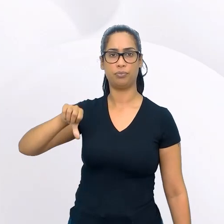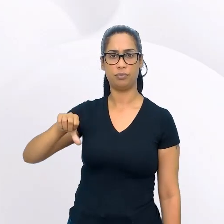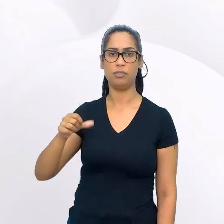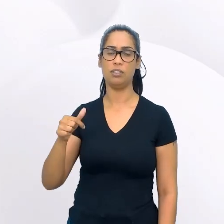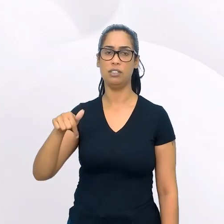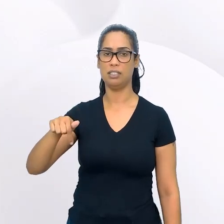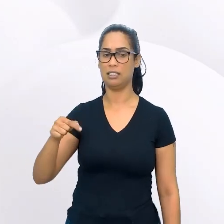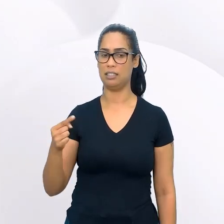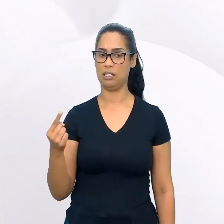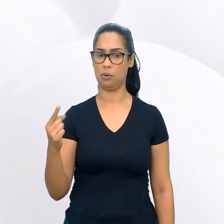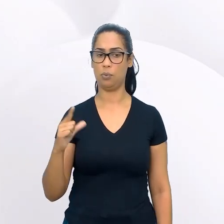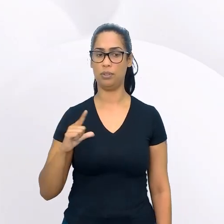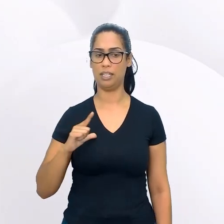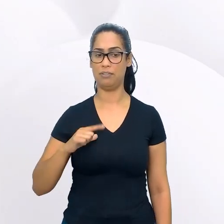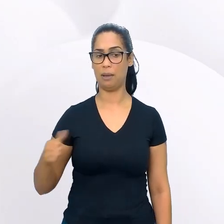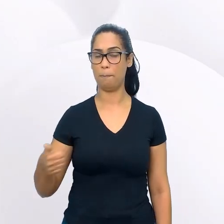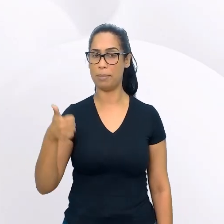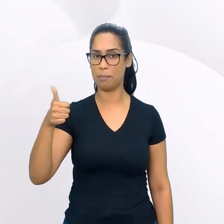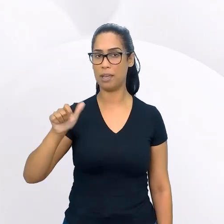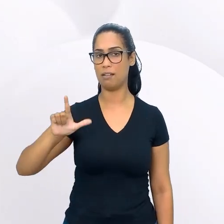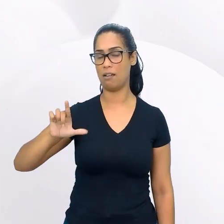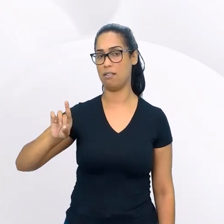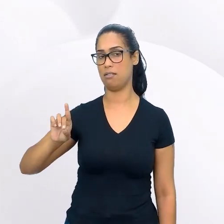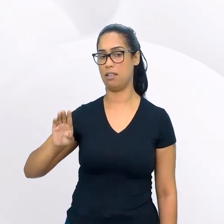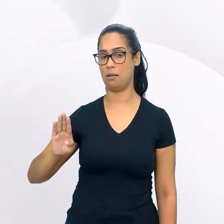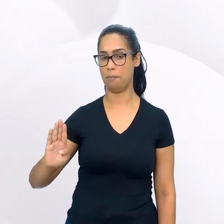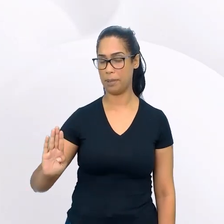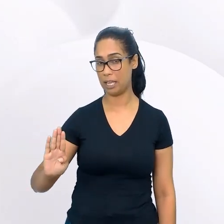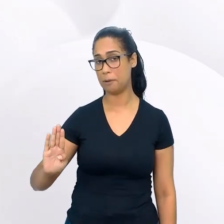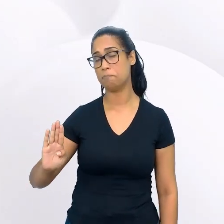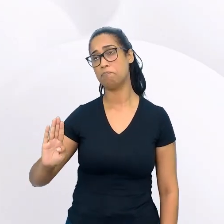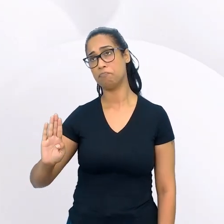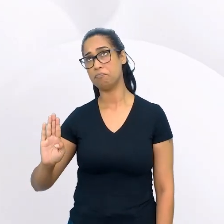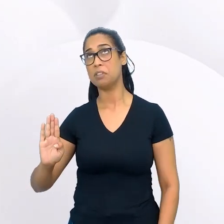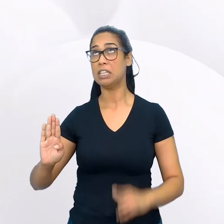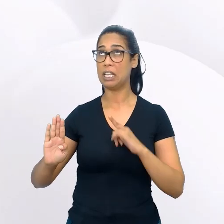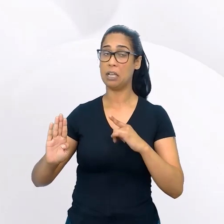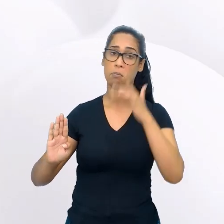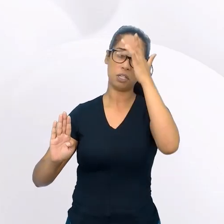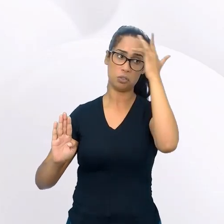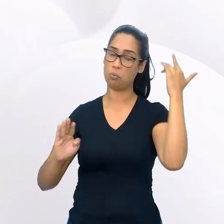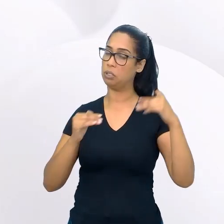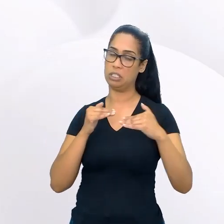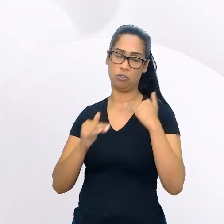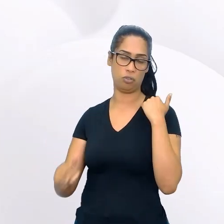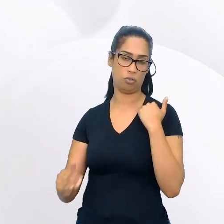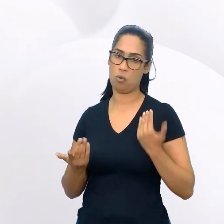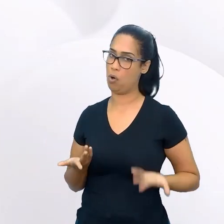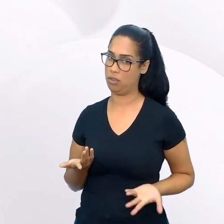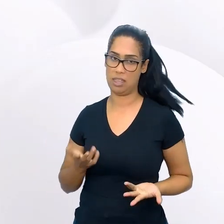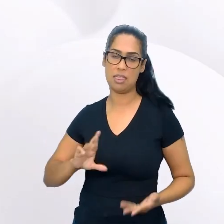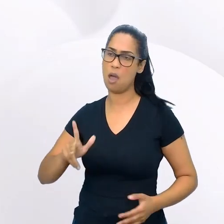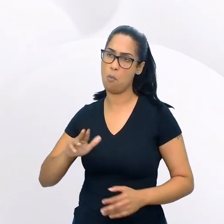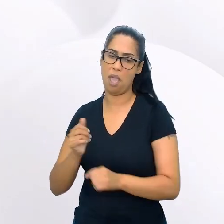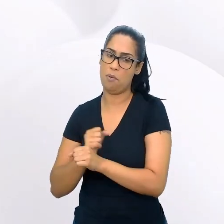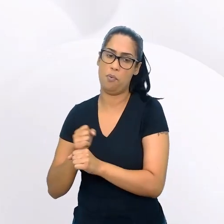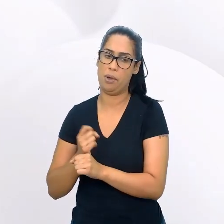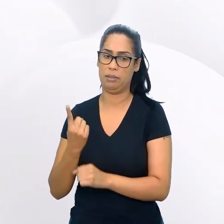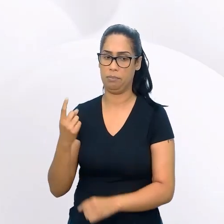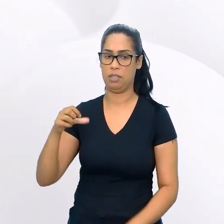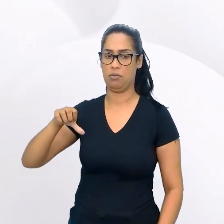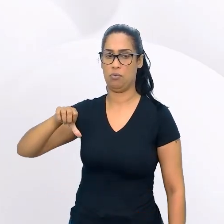LDB outros consideram que não mas assim é um a primeira lei sobre educação